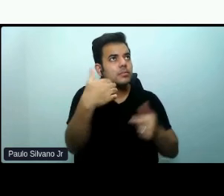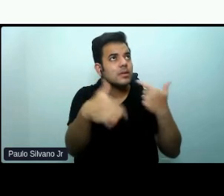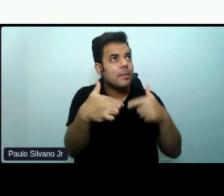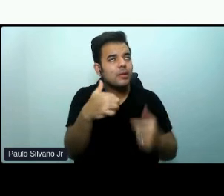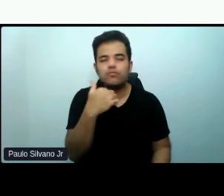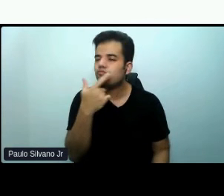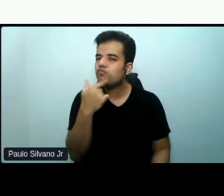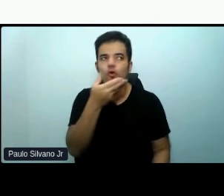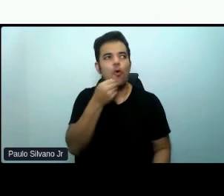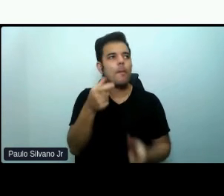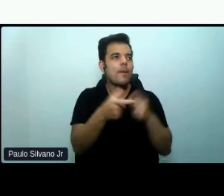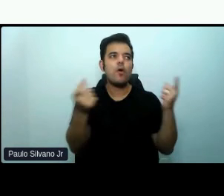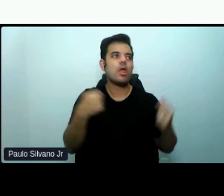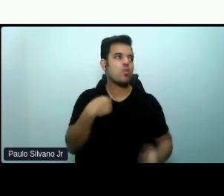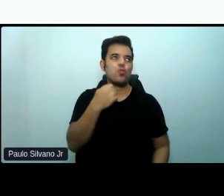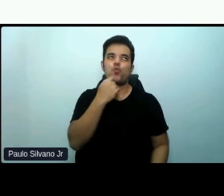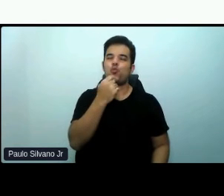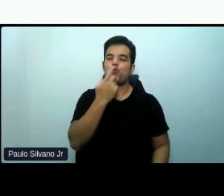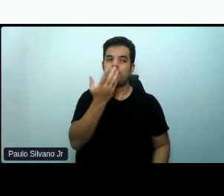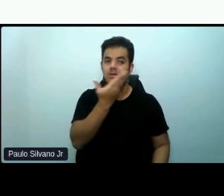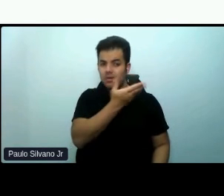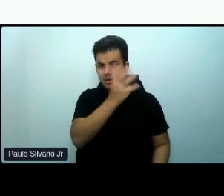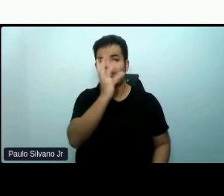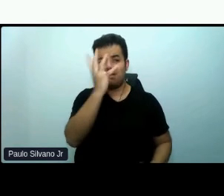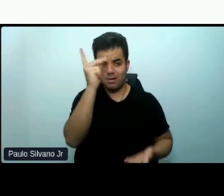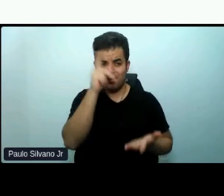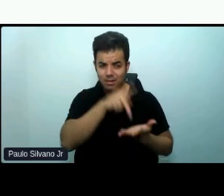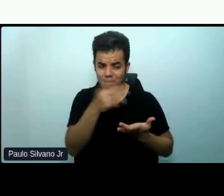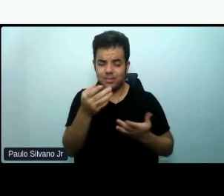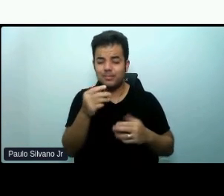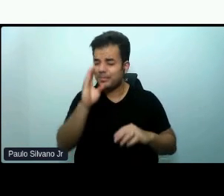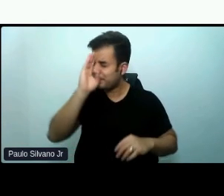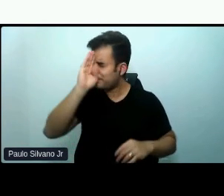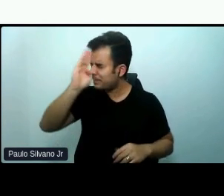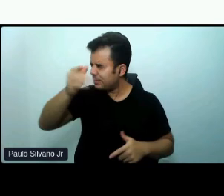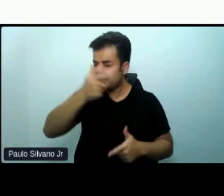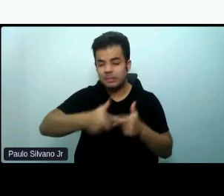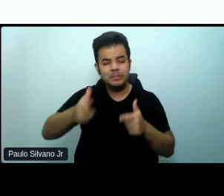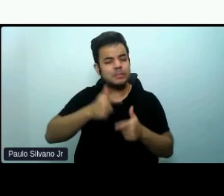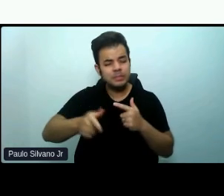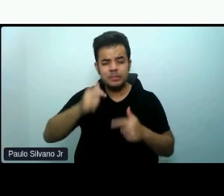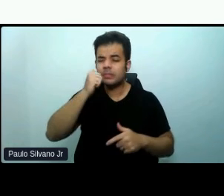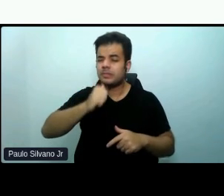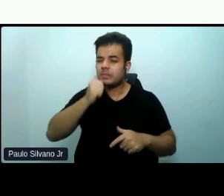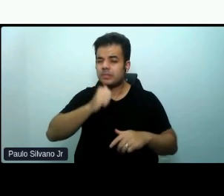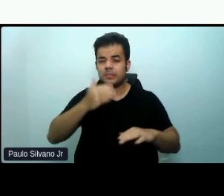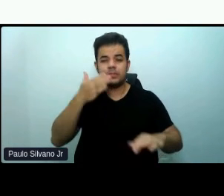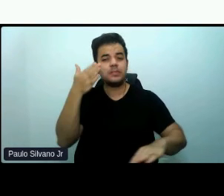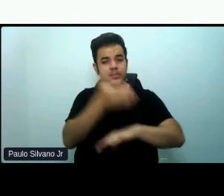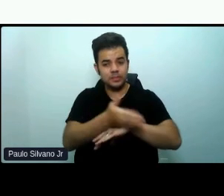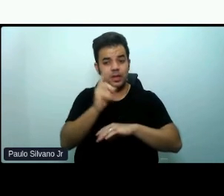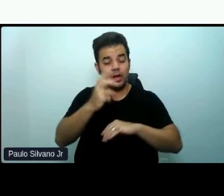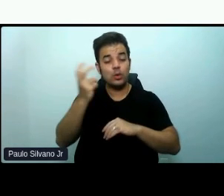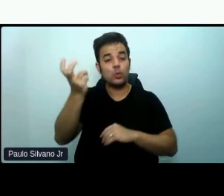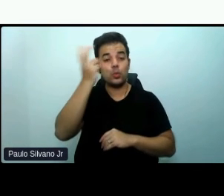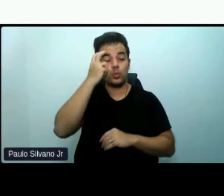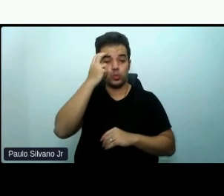profissão. Então, o principal problema para as mulheres ingressarem na TI é, de fato, uma questão